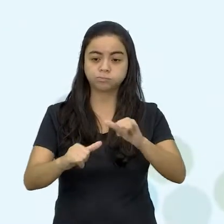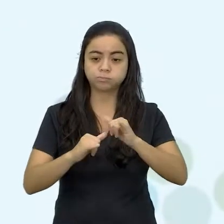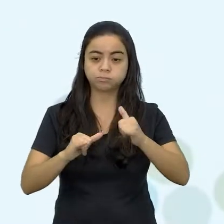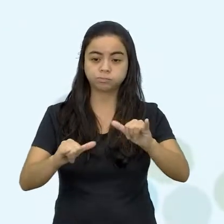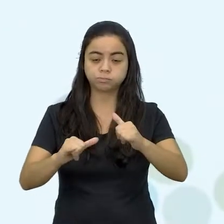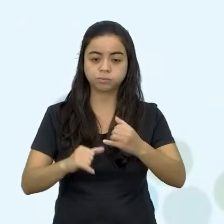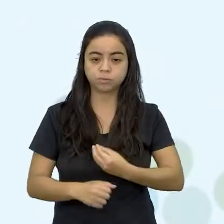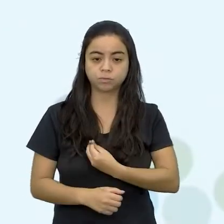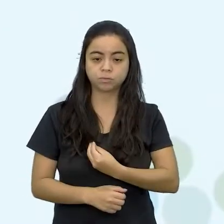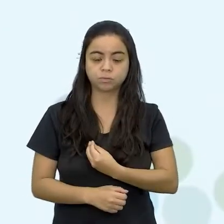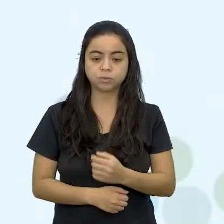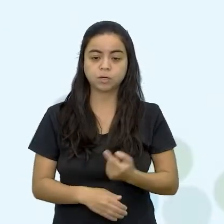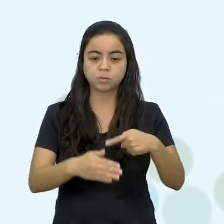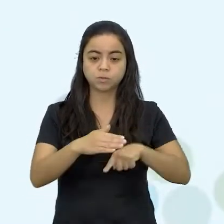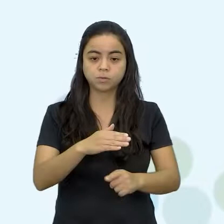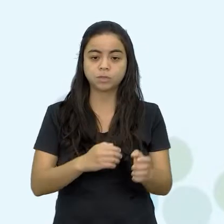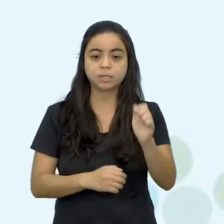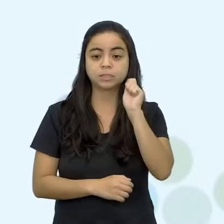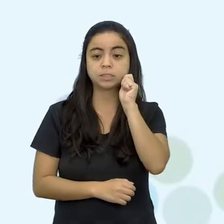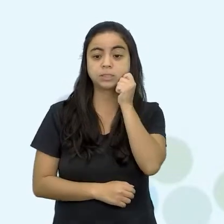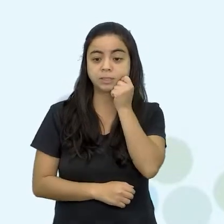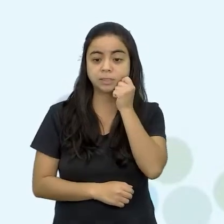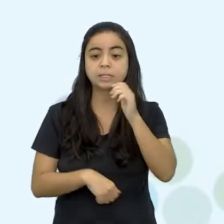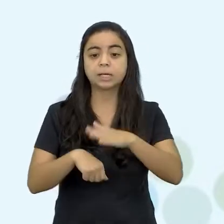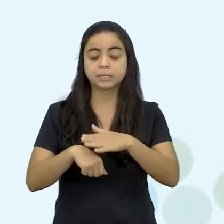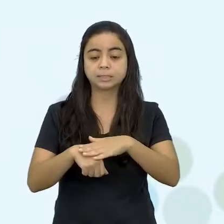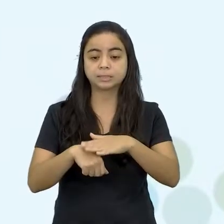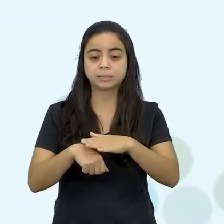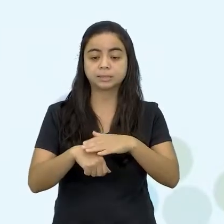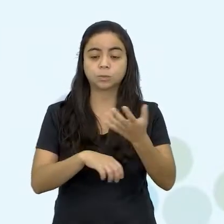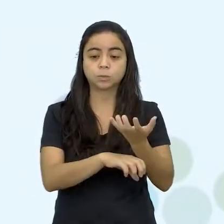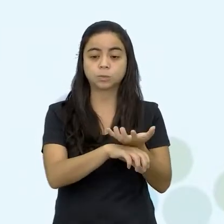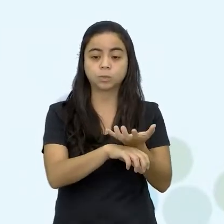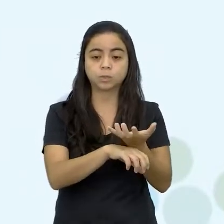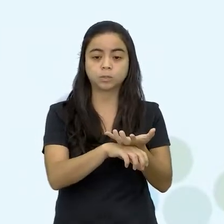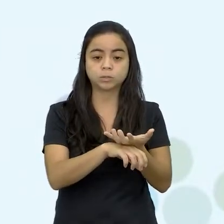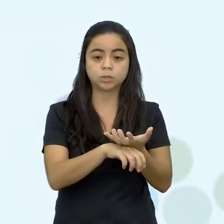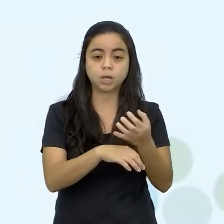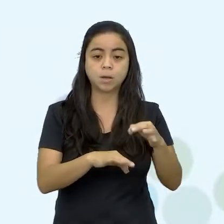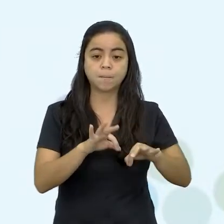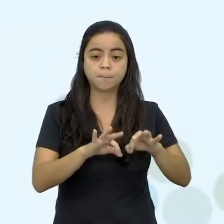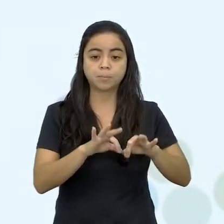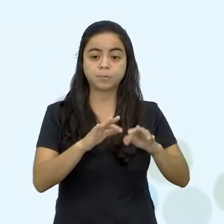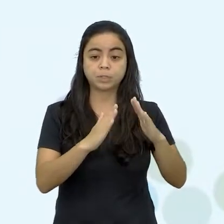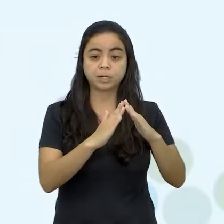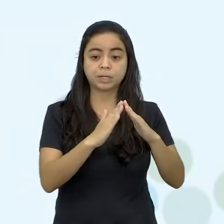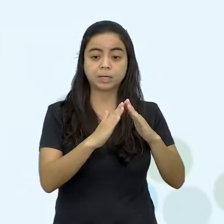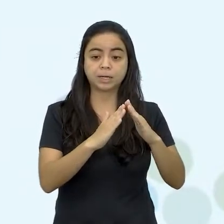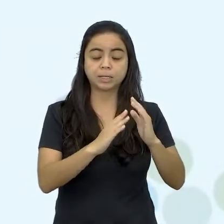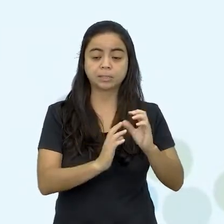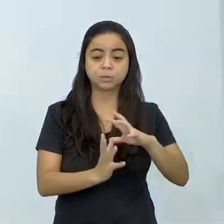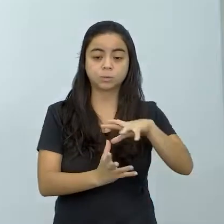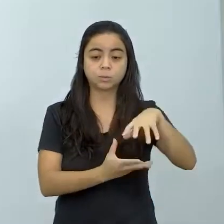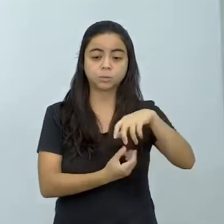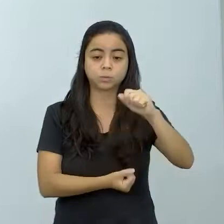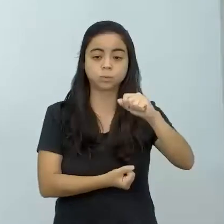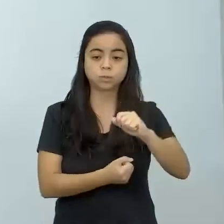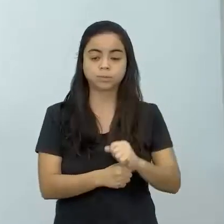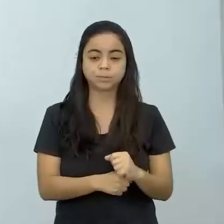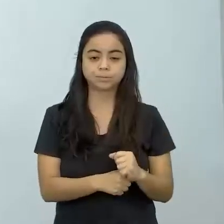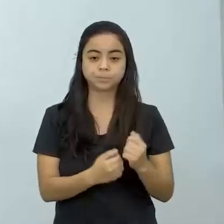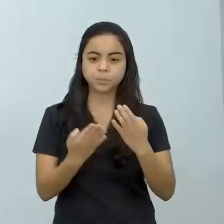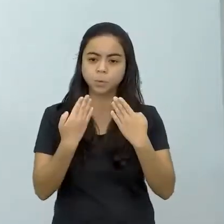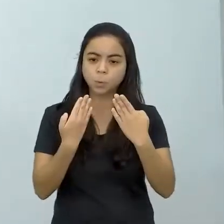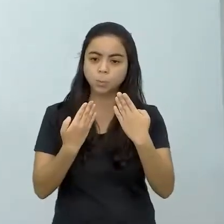é o aprofundamento Ciência ação é isso mesmo aquele da unidade curricular projeto casa sustentável' que já falamos